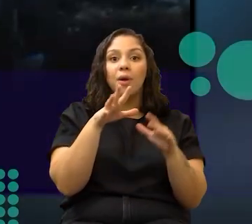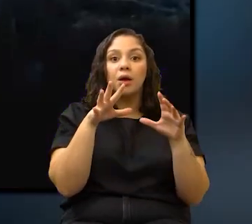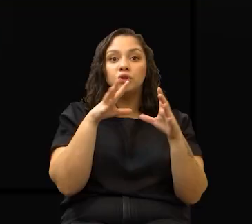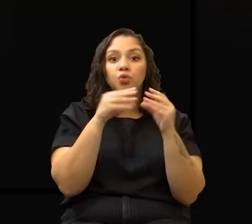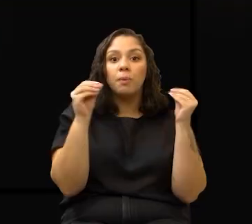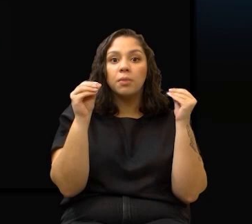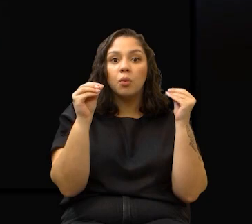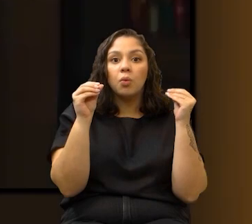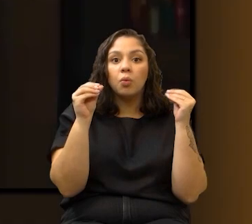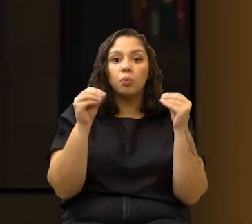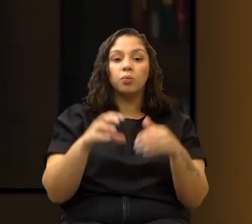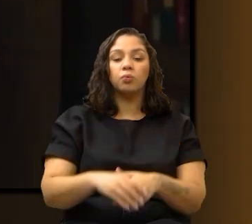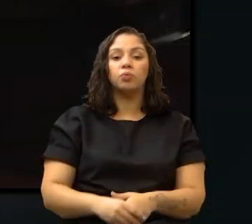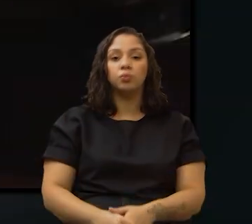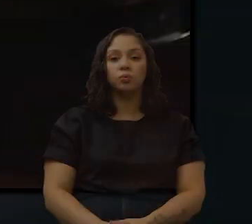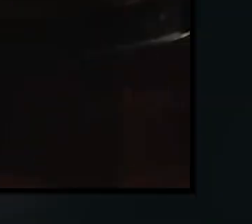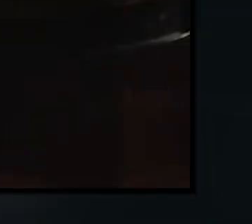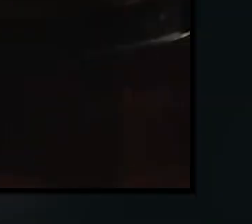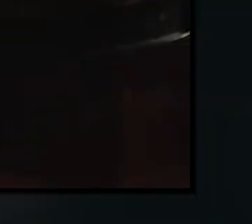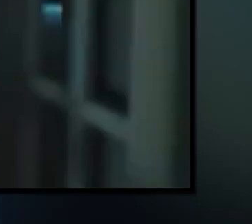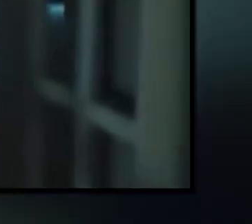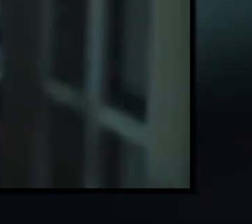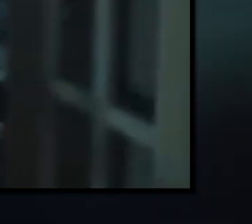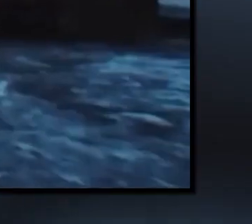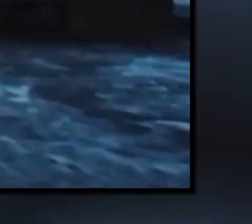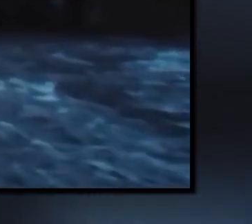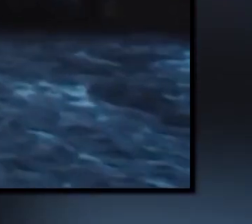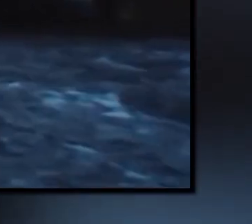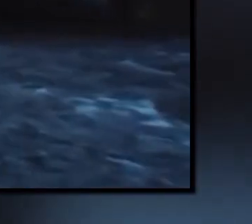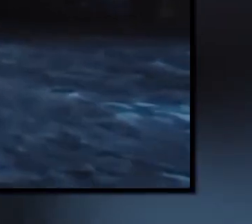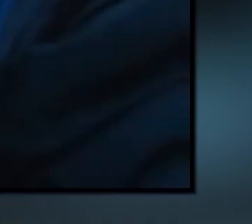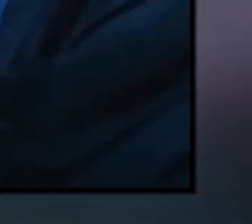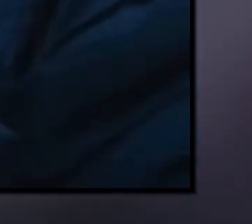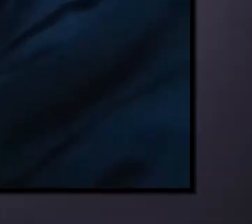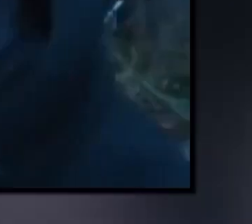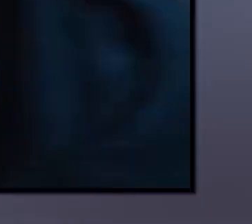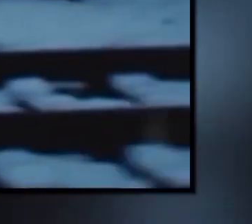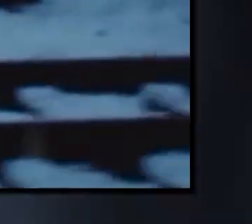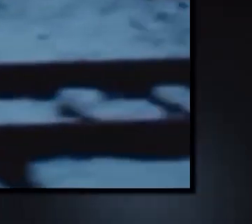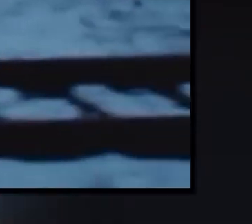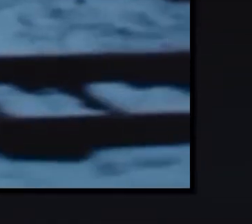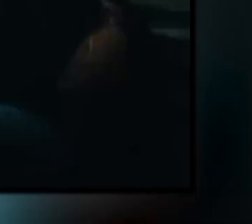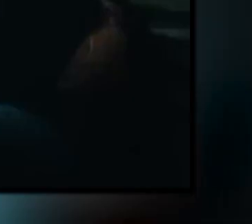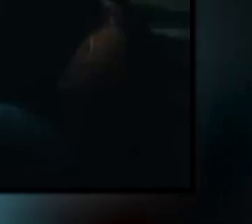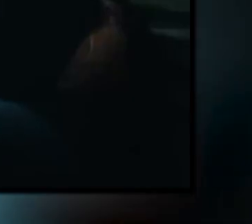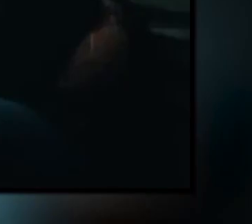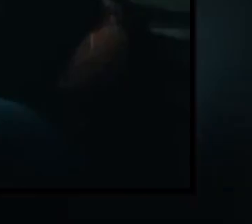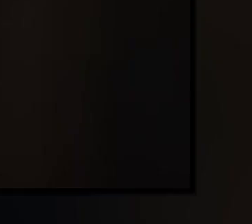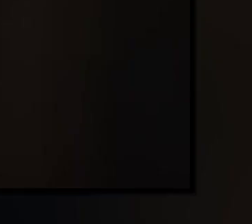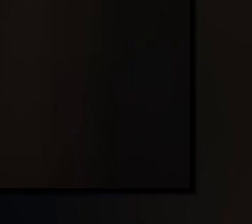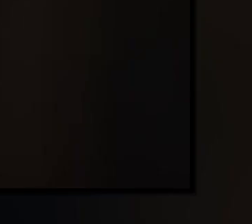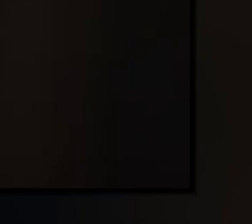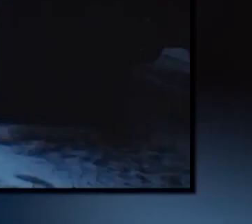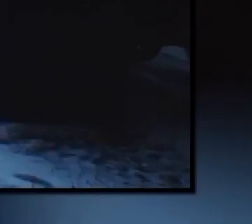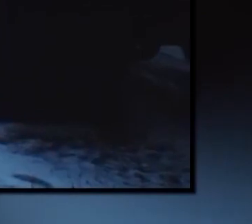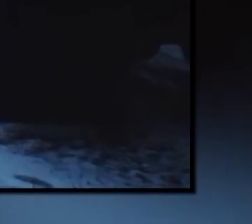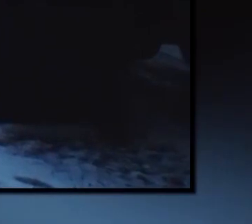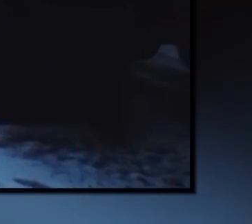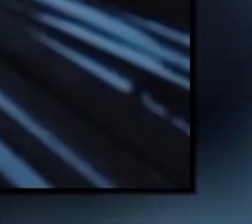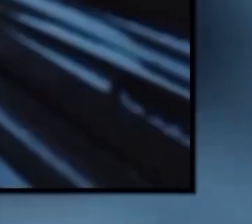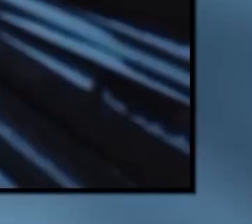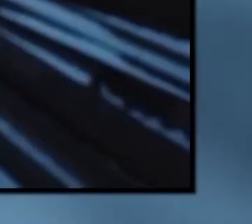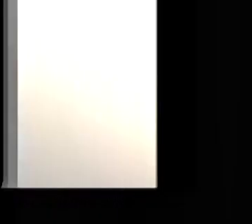desaparecida. You think I remember their names? This is about survival. Go! You gotta be ready. Get out of here, girls!